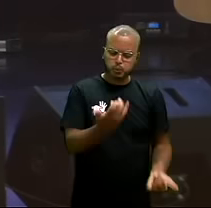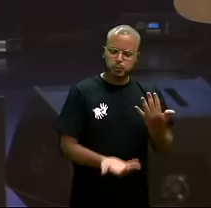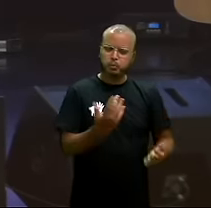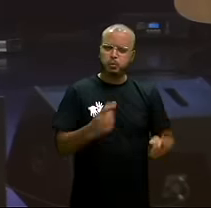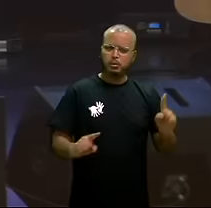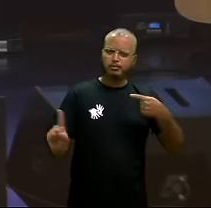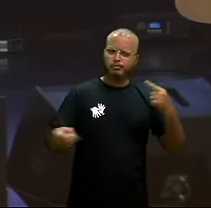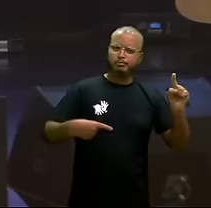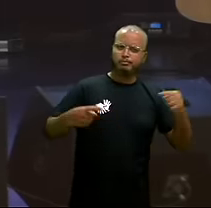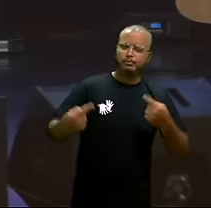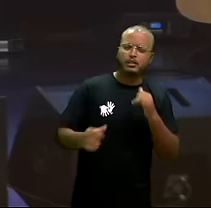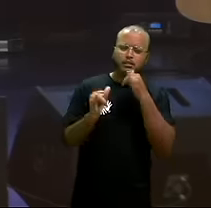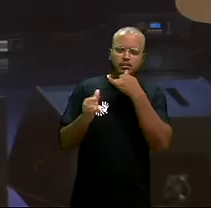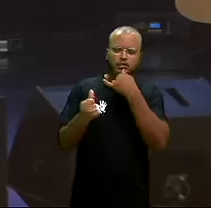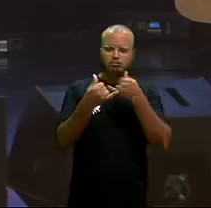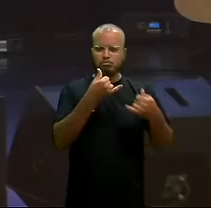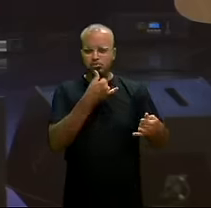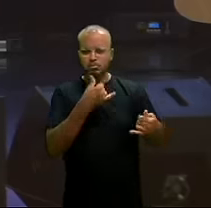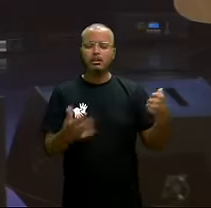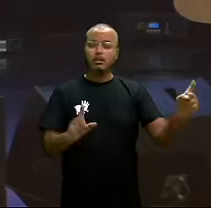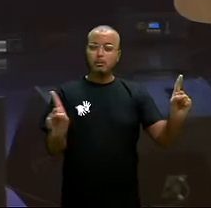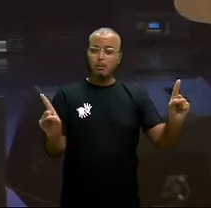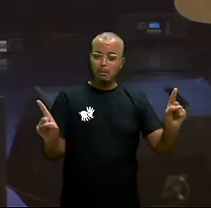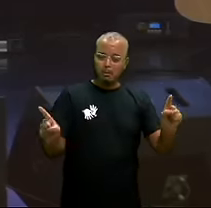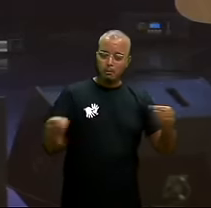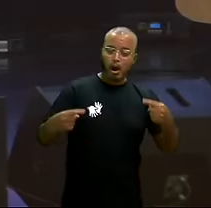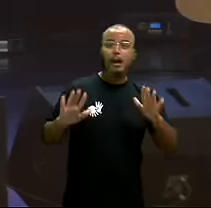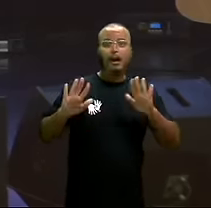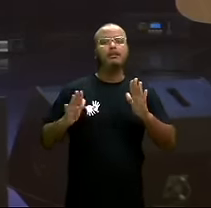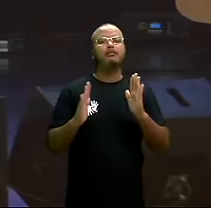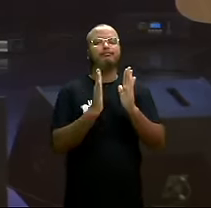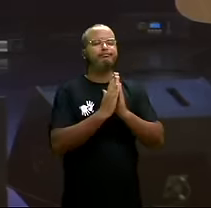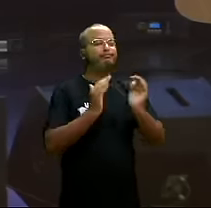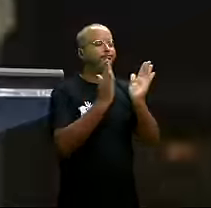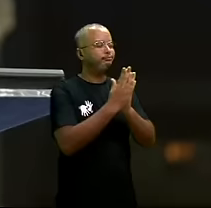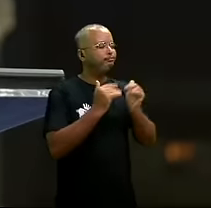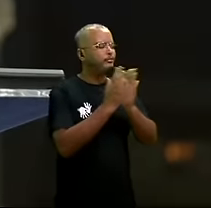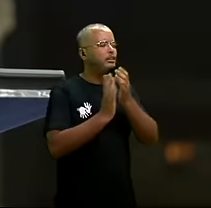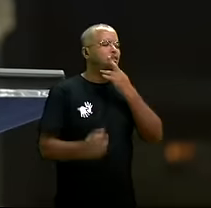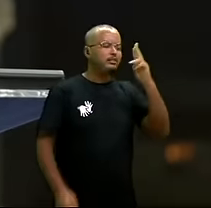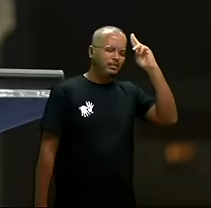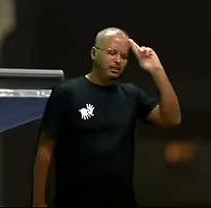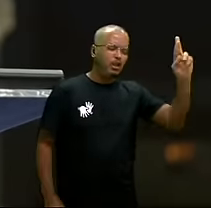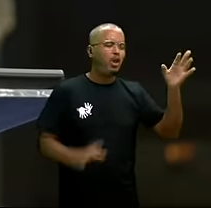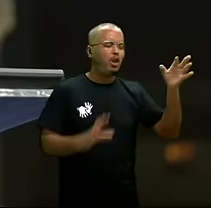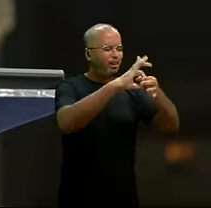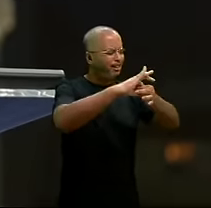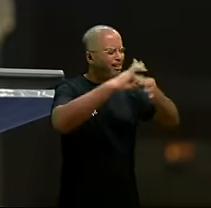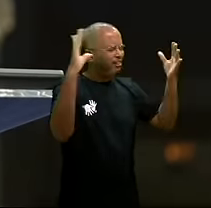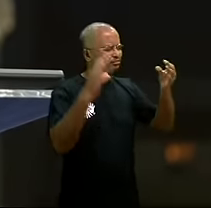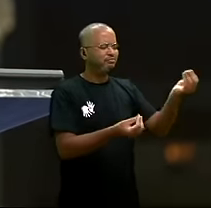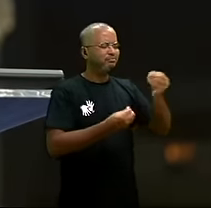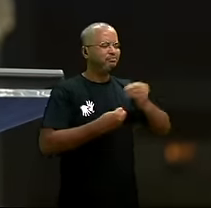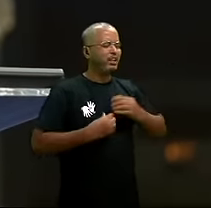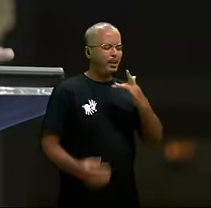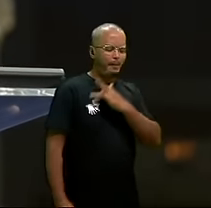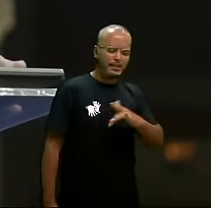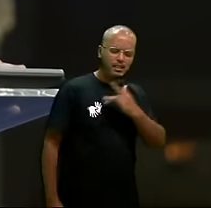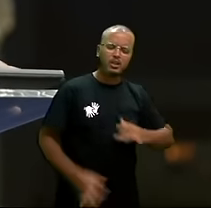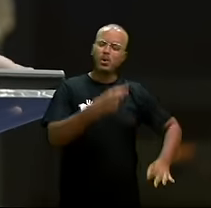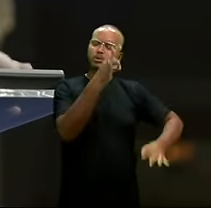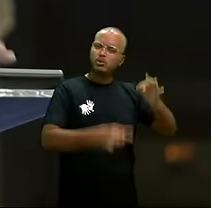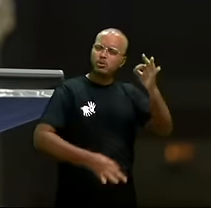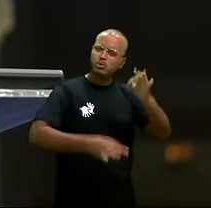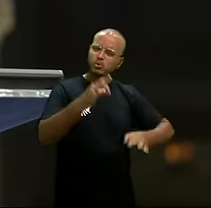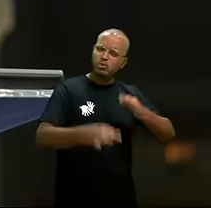me dominaram. Então eu clamei pelo nome do Senhor: livra-me, Senhor. O Senhor é misericordioso, é justo, o nosso